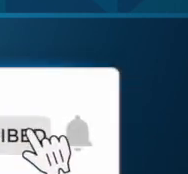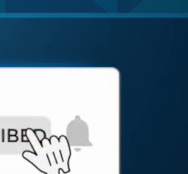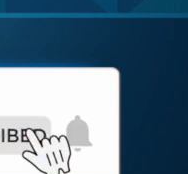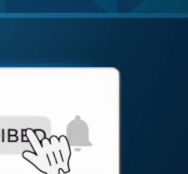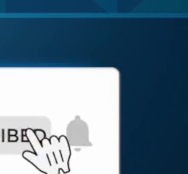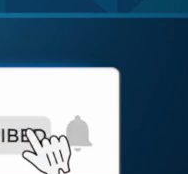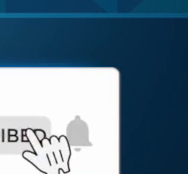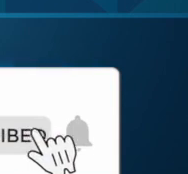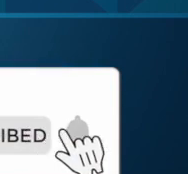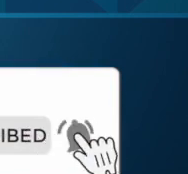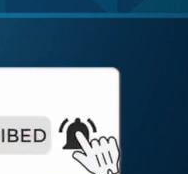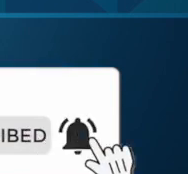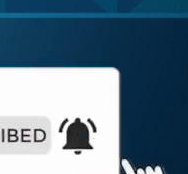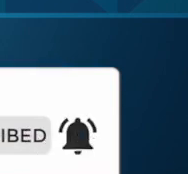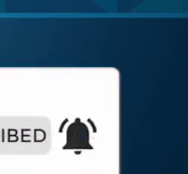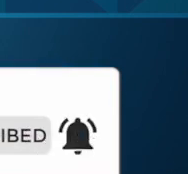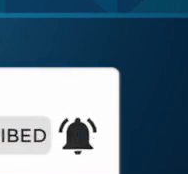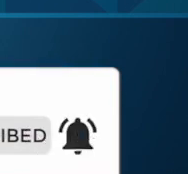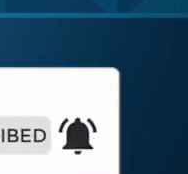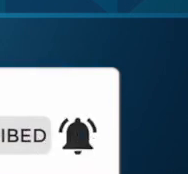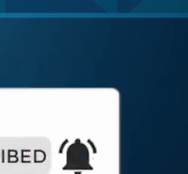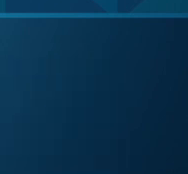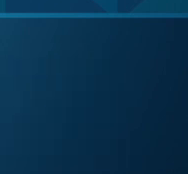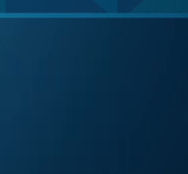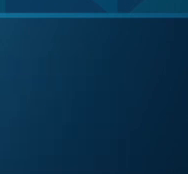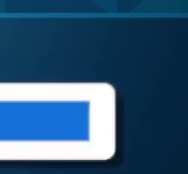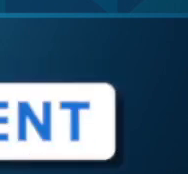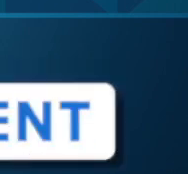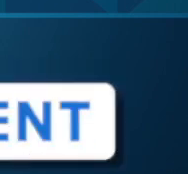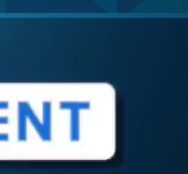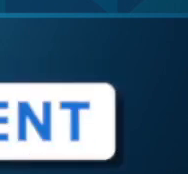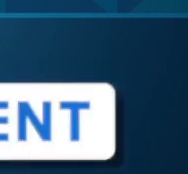canal RTTL, hanehang botão notificação.